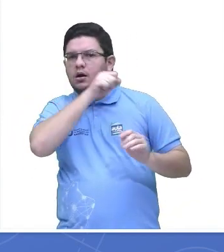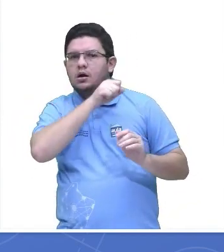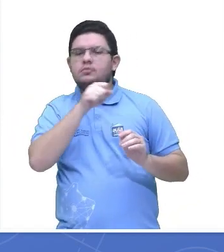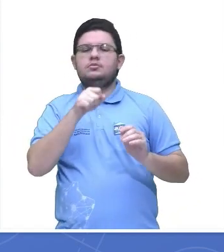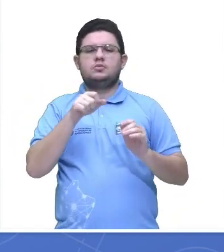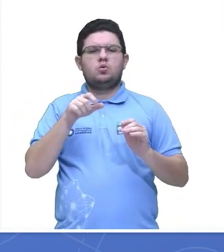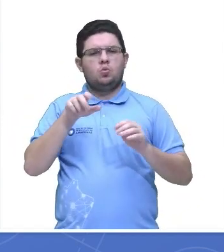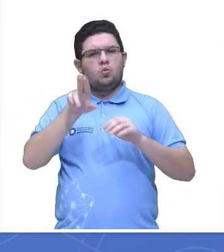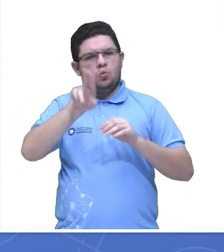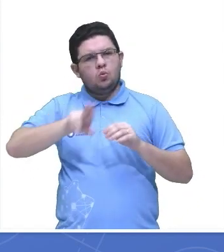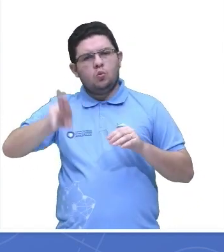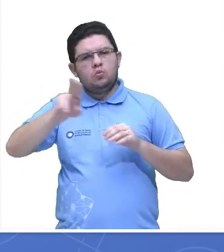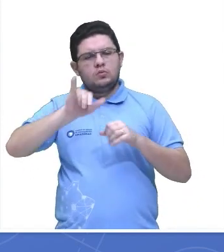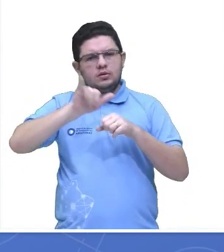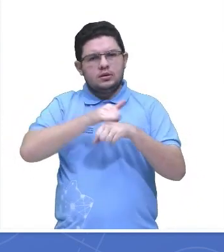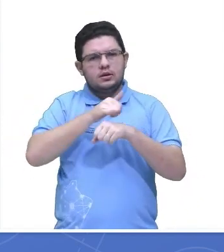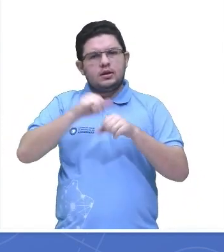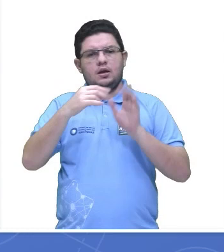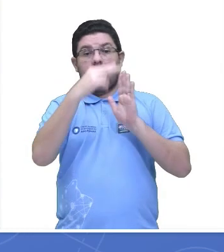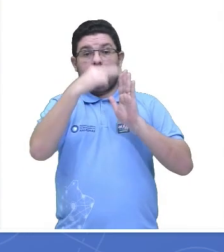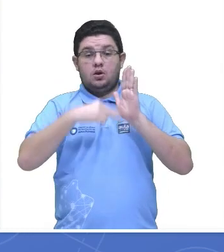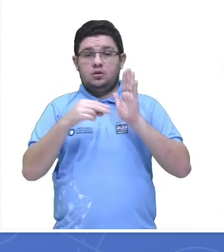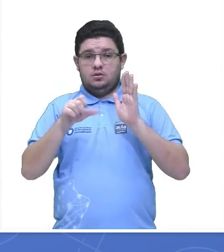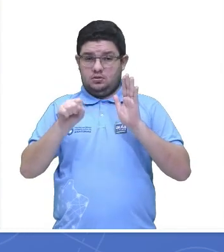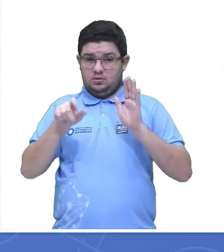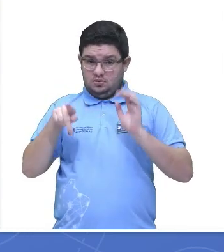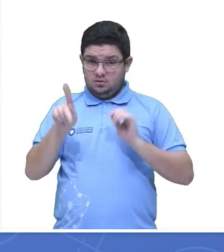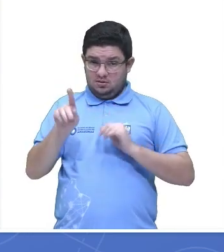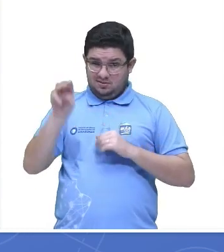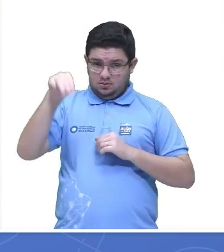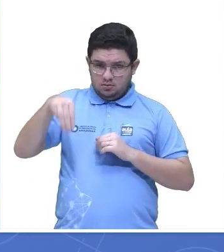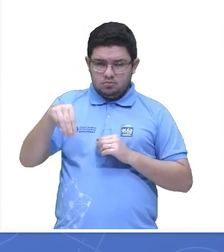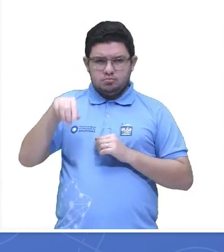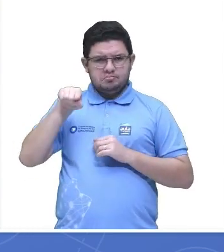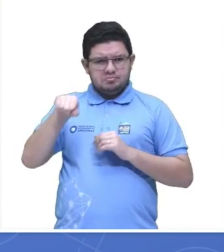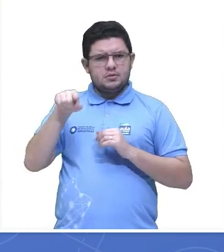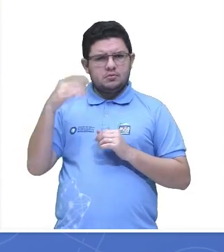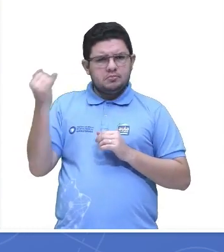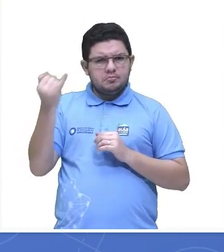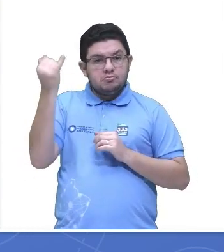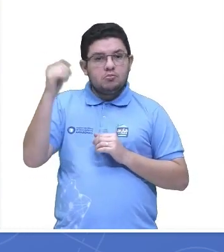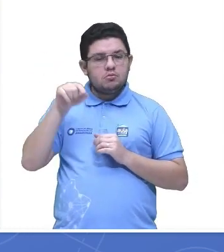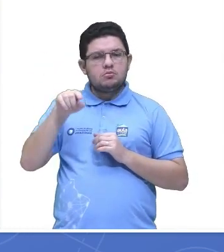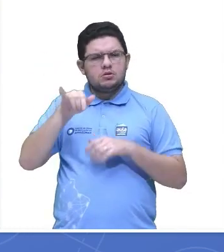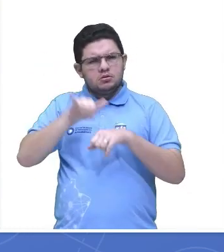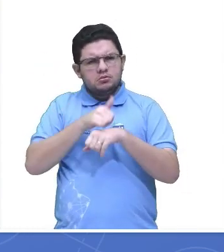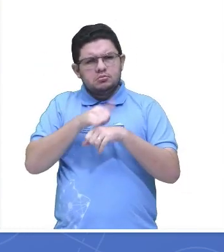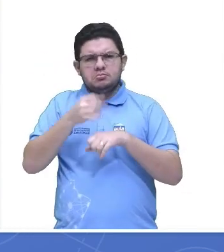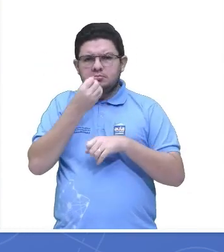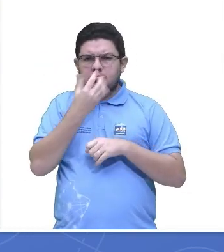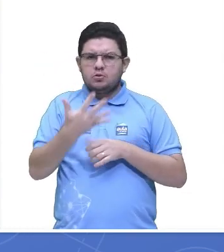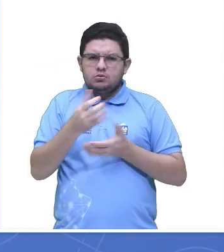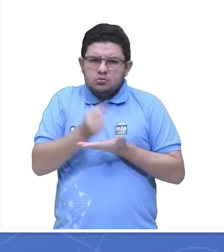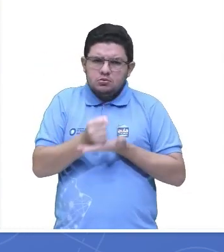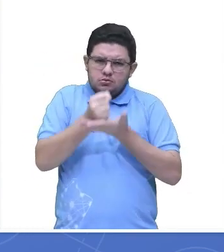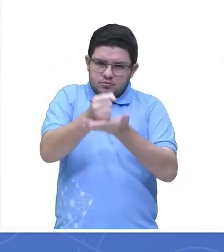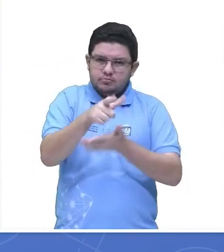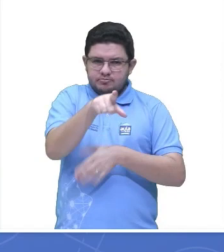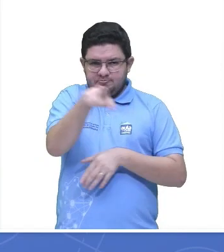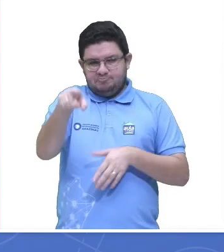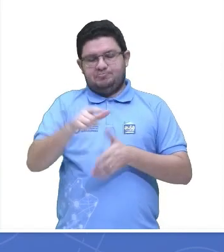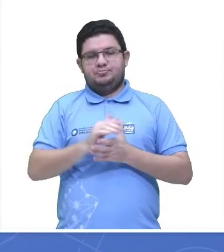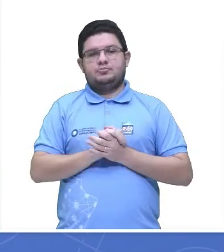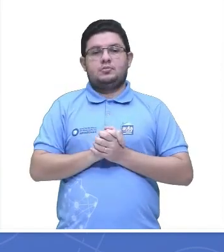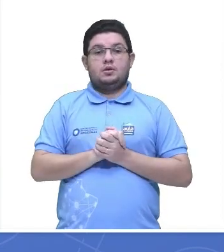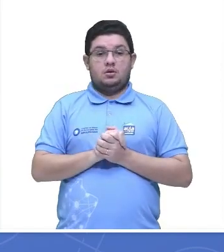uma boa alternativa, uma estratégia muito importante que pode ajudar vocês para responder esse tipo de questão. Vamos